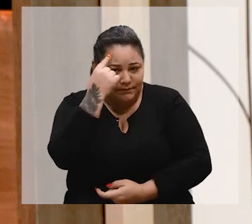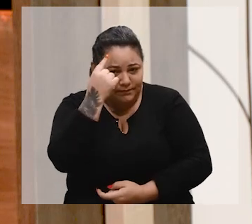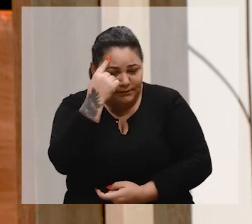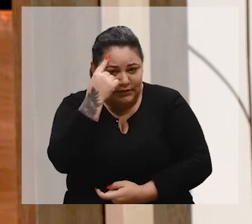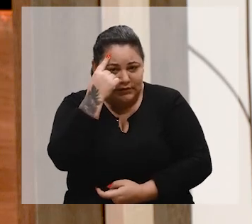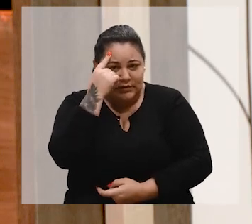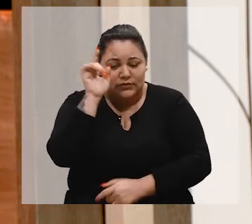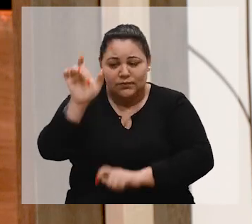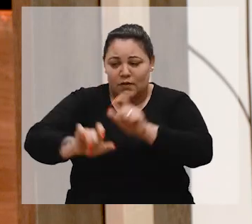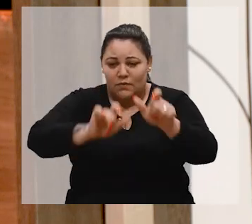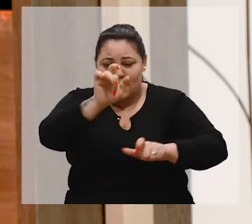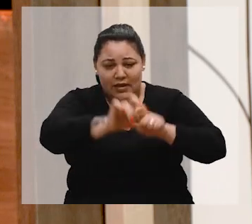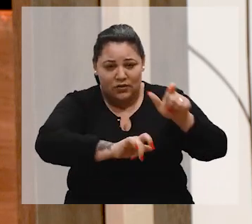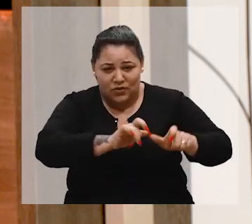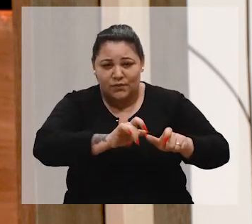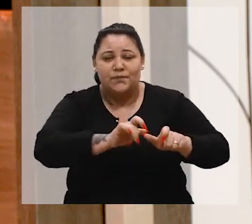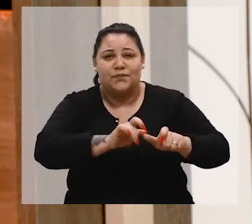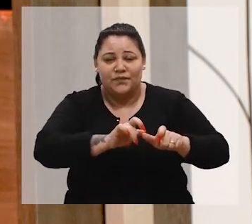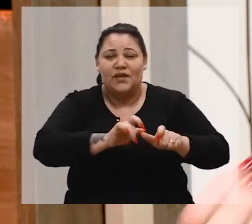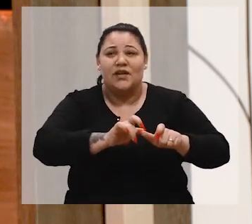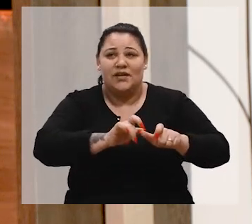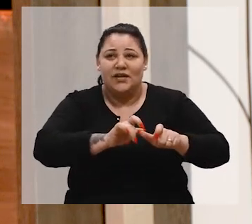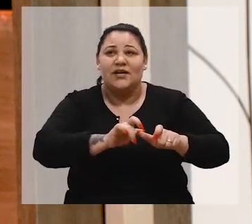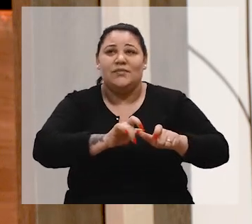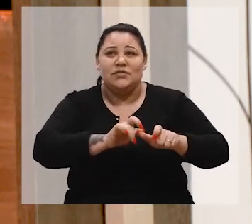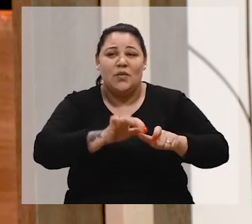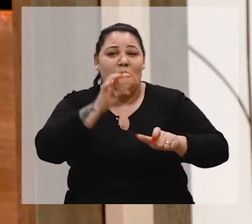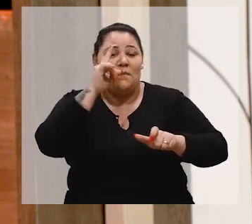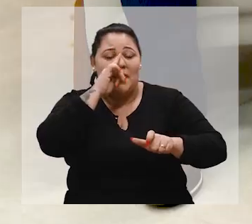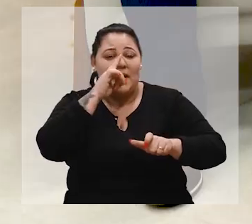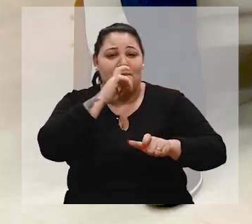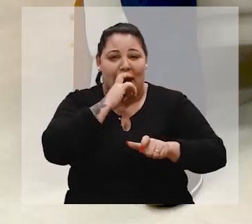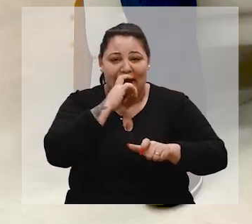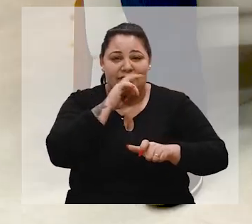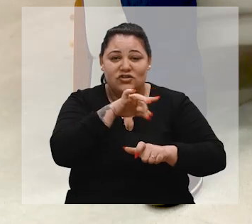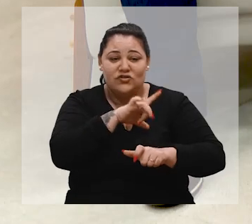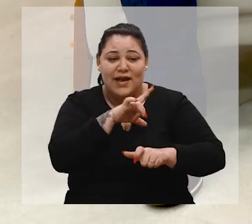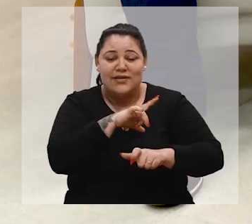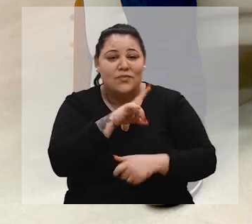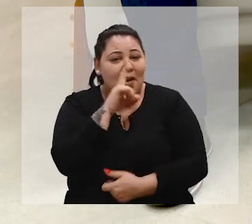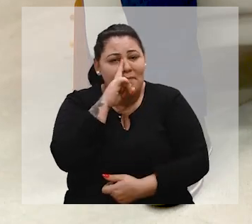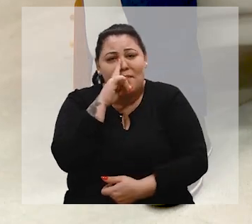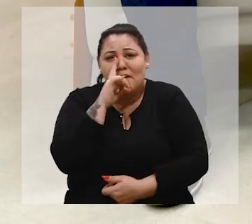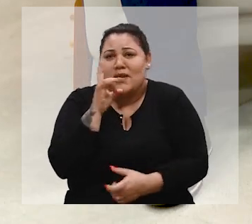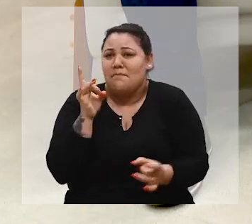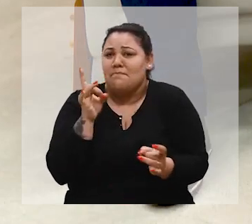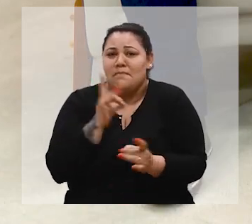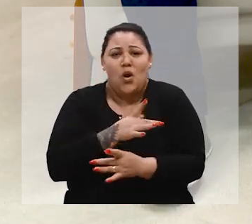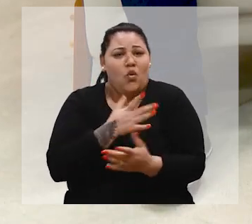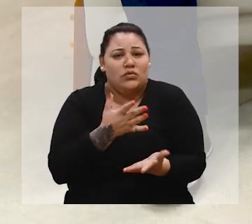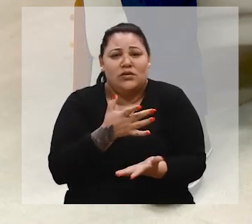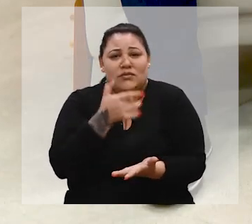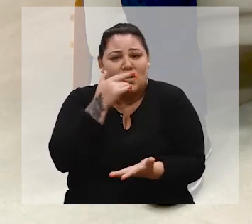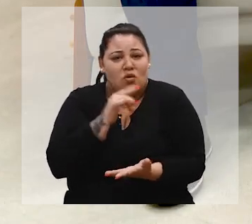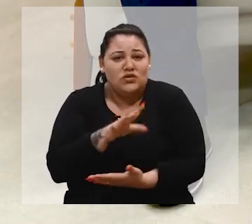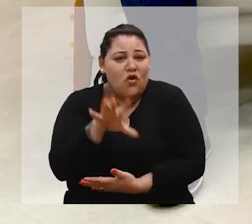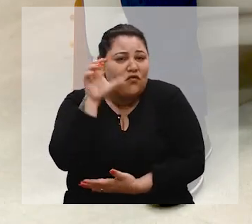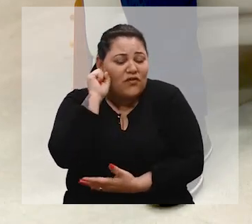pensa nessa figura de proteção e em liderança, o ideal é que tivesse essa mãe